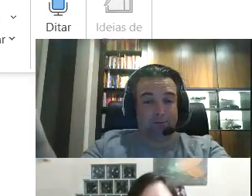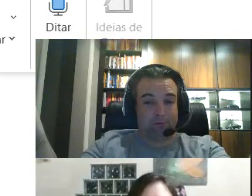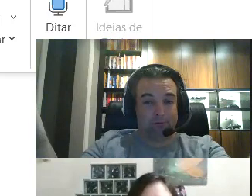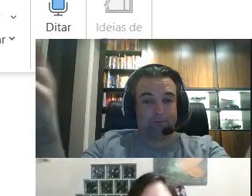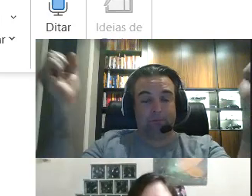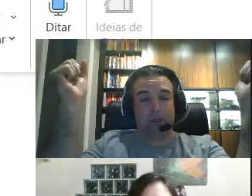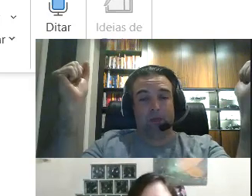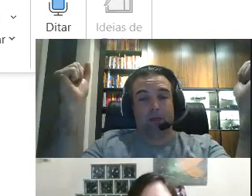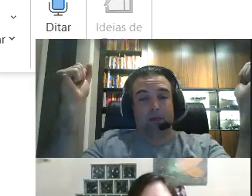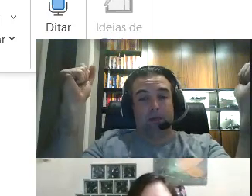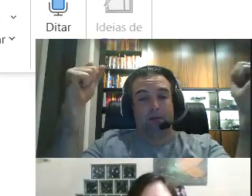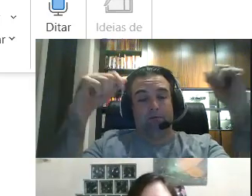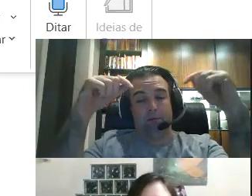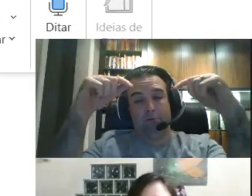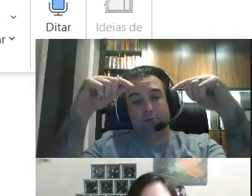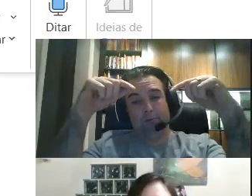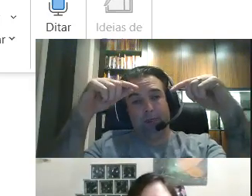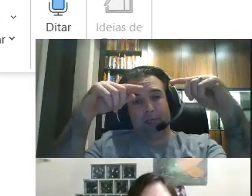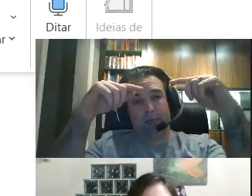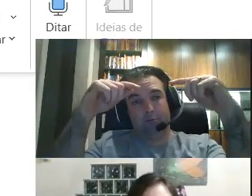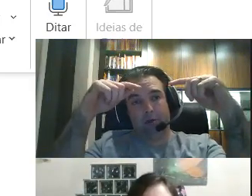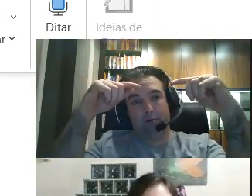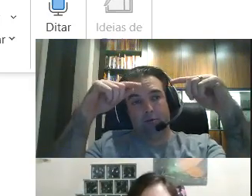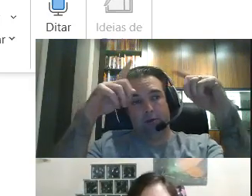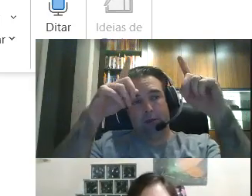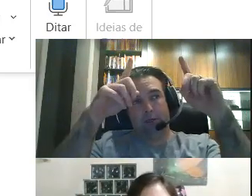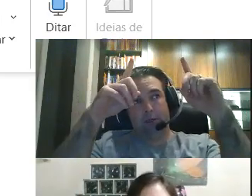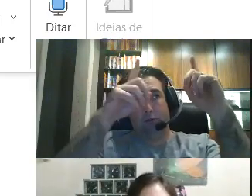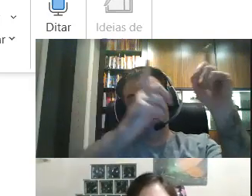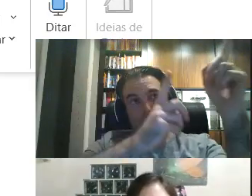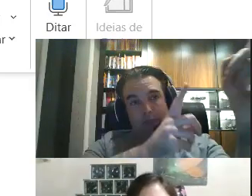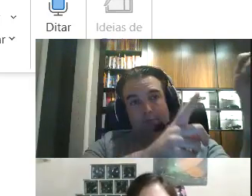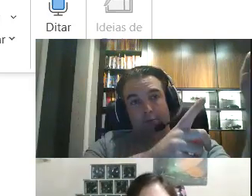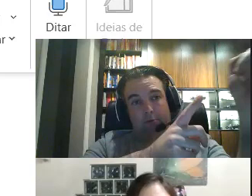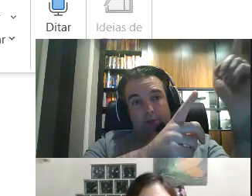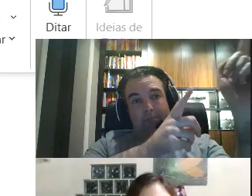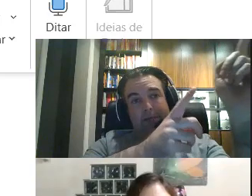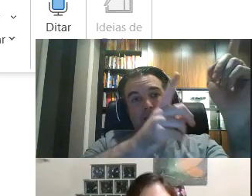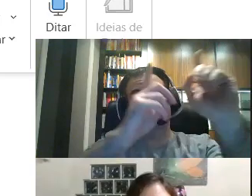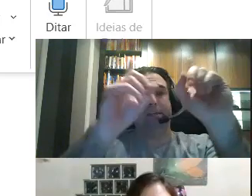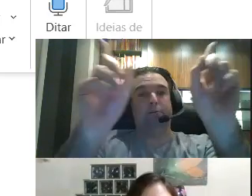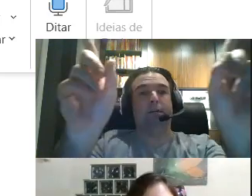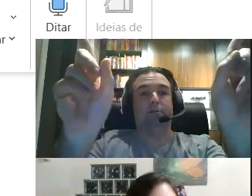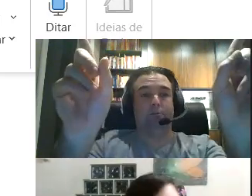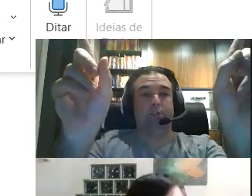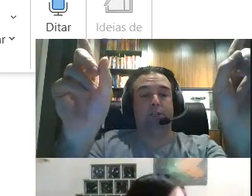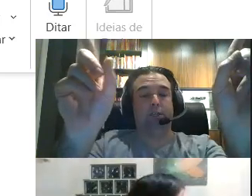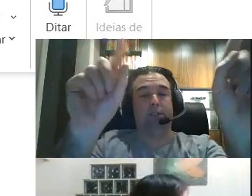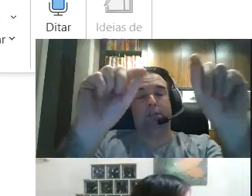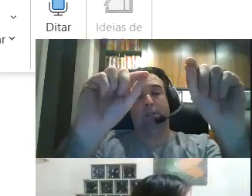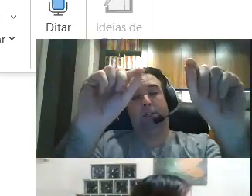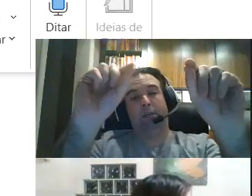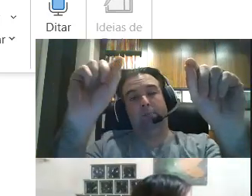problemático isso. Vamos começar agora com introdução à hidrologia, para entender o que é a